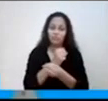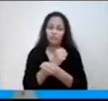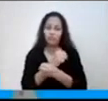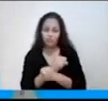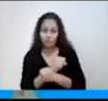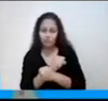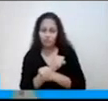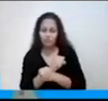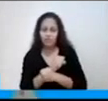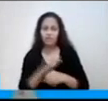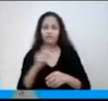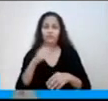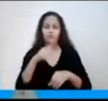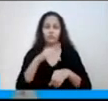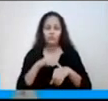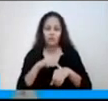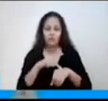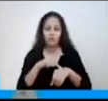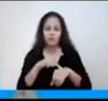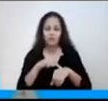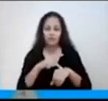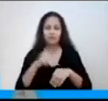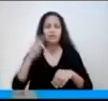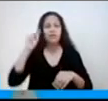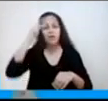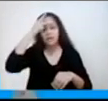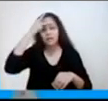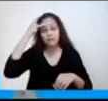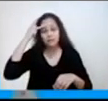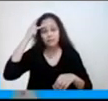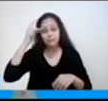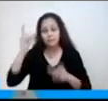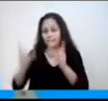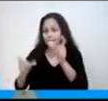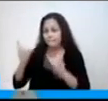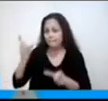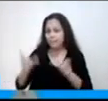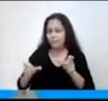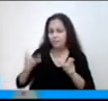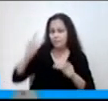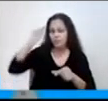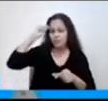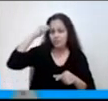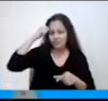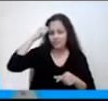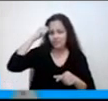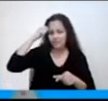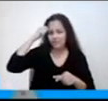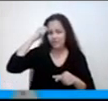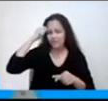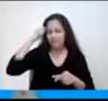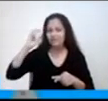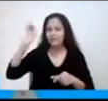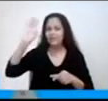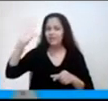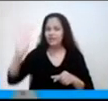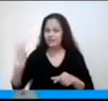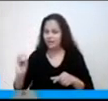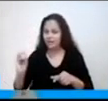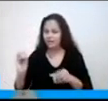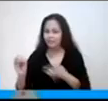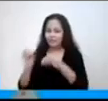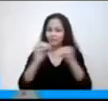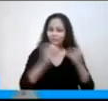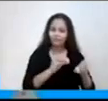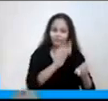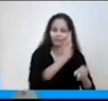aprenderam em conteúdos de outras disciplinas, como história, né, os negros eles eram trazidos da África para o Brasil e aqui eles eram escravizados. E quando